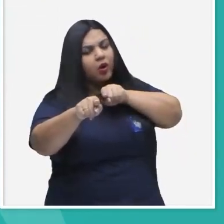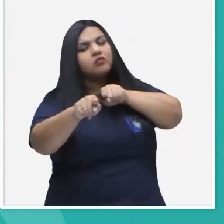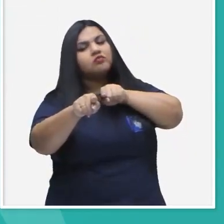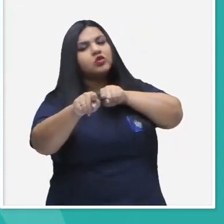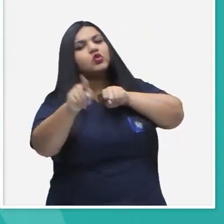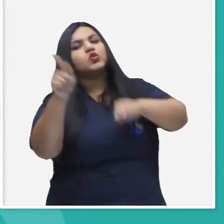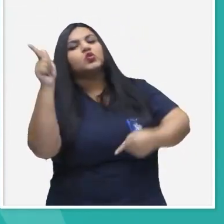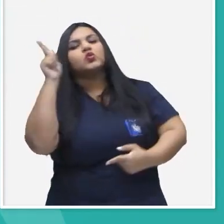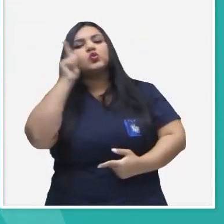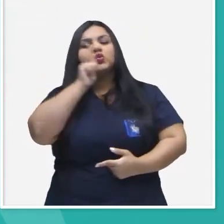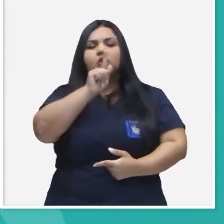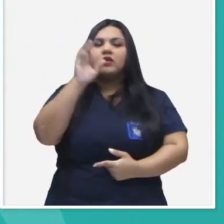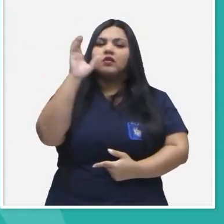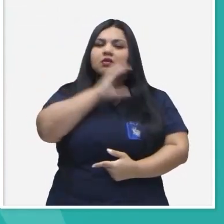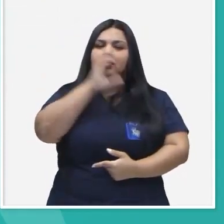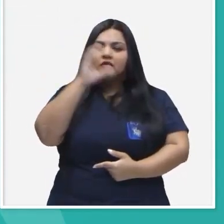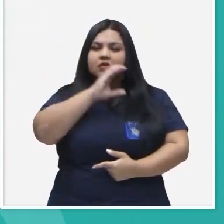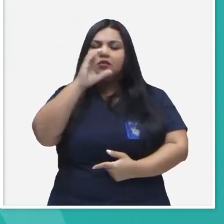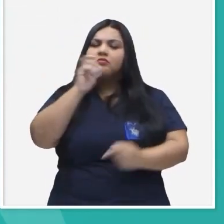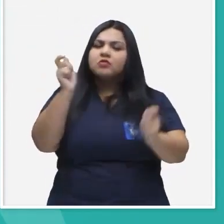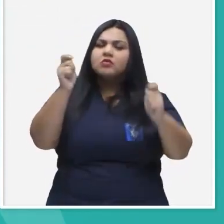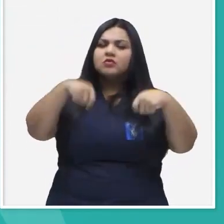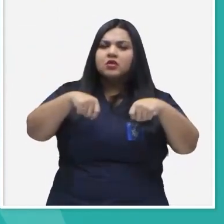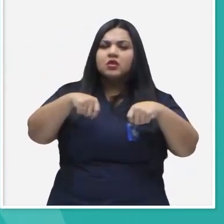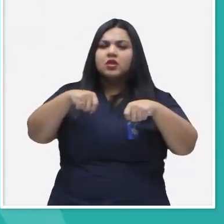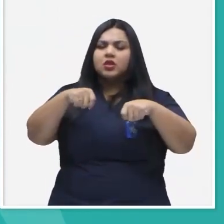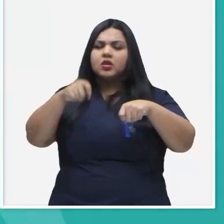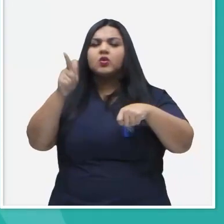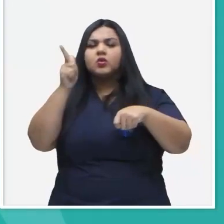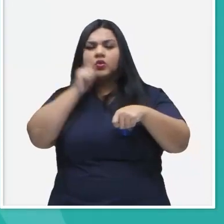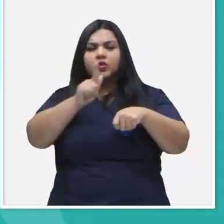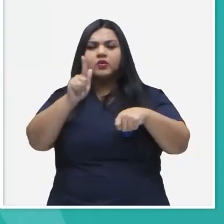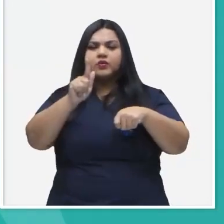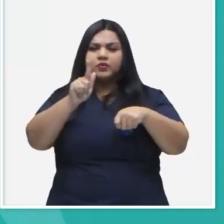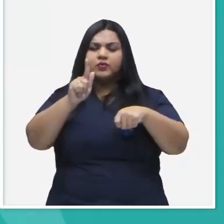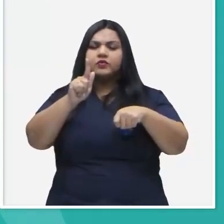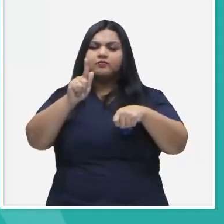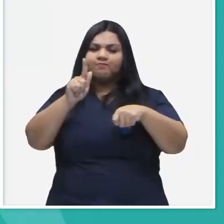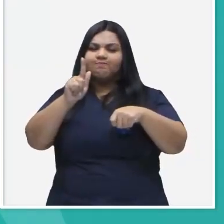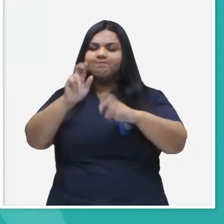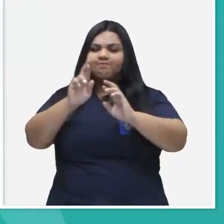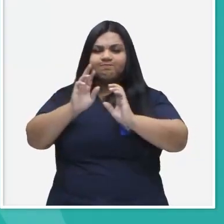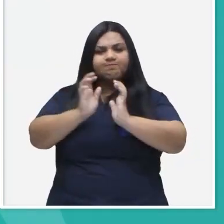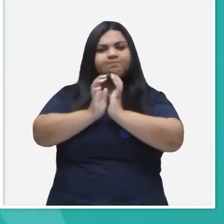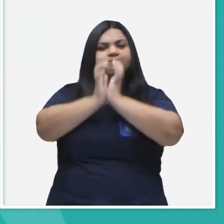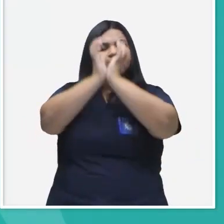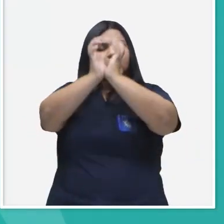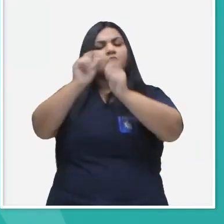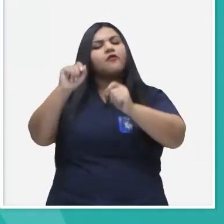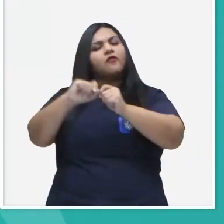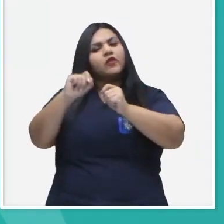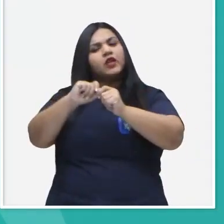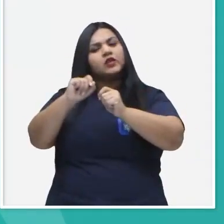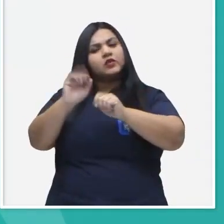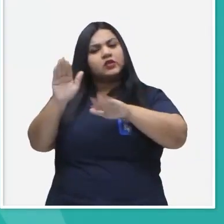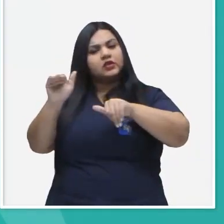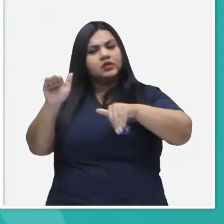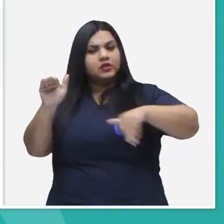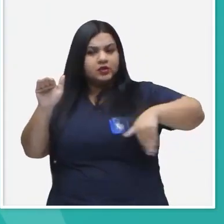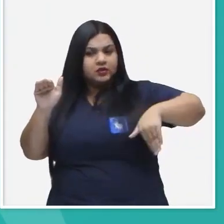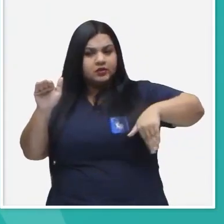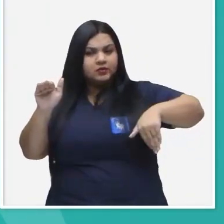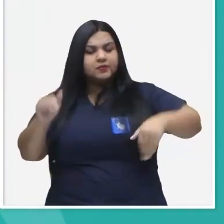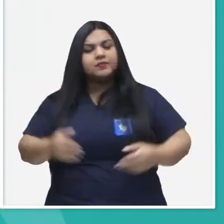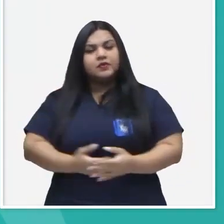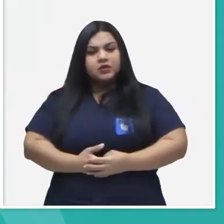mais rápida possível, né, para eu alcançar aí os recordes que são feitos aí na natação, tá bom?